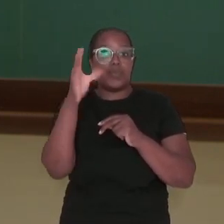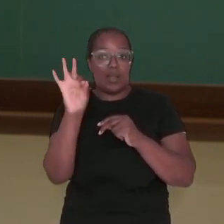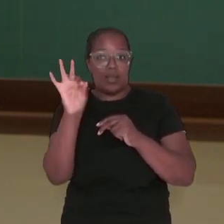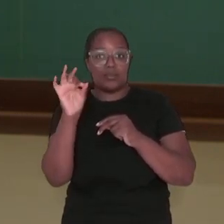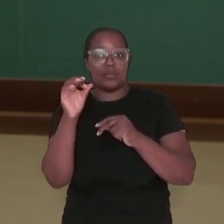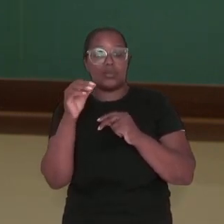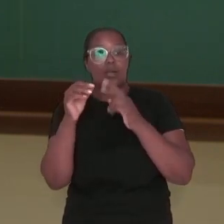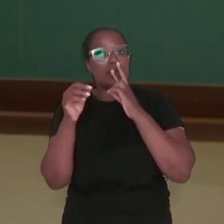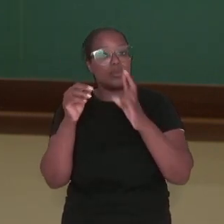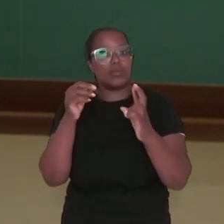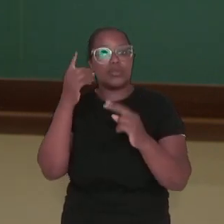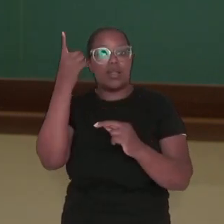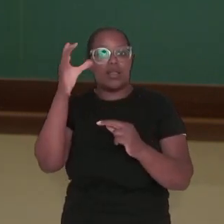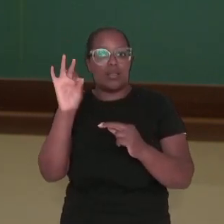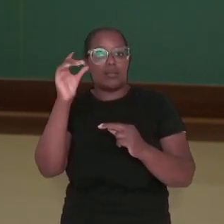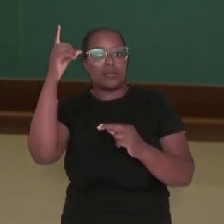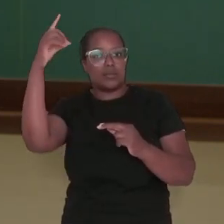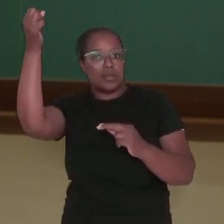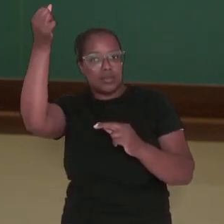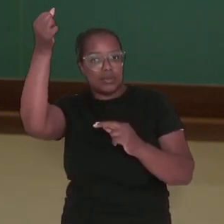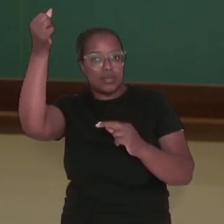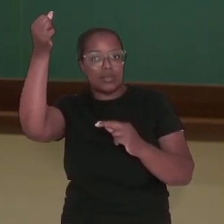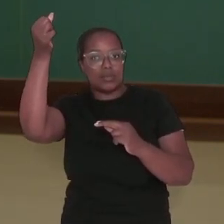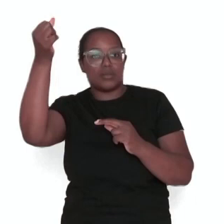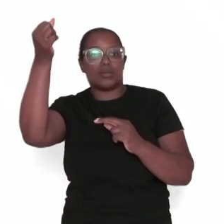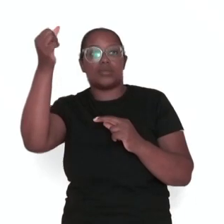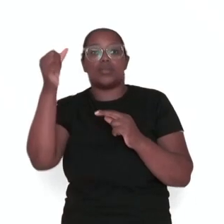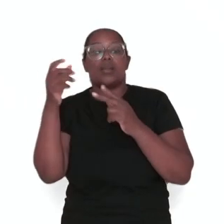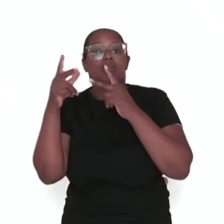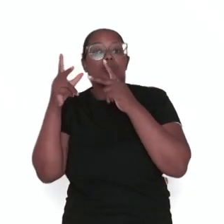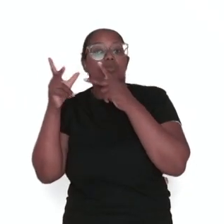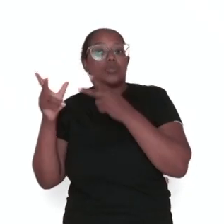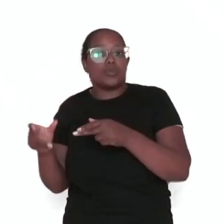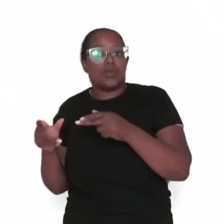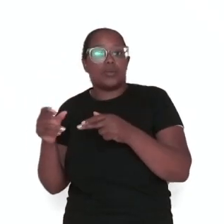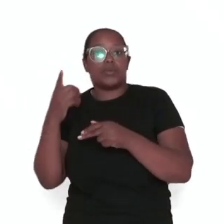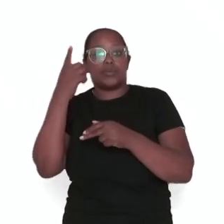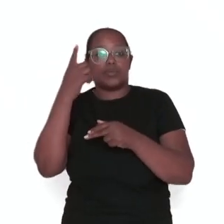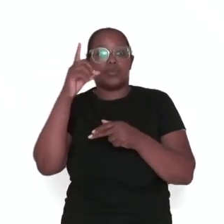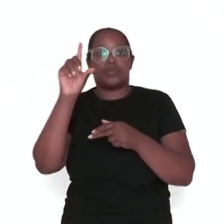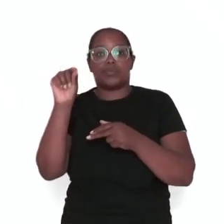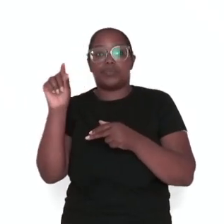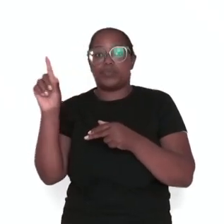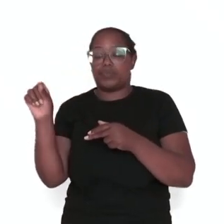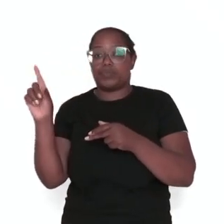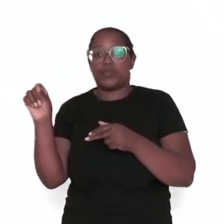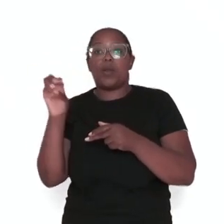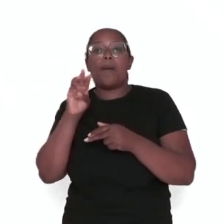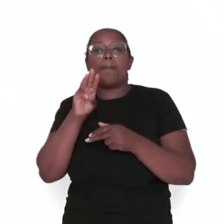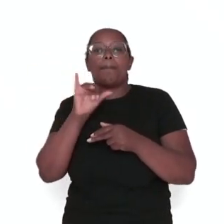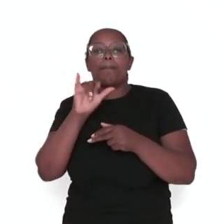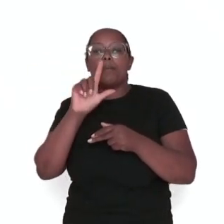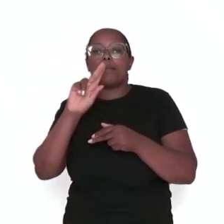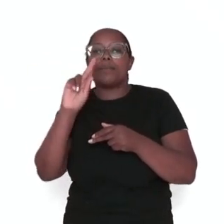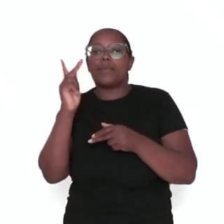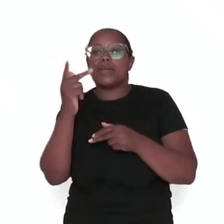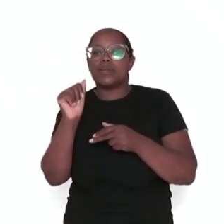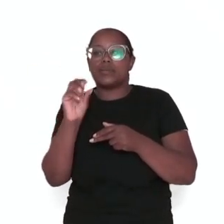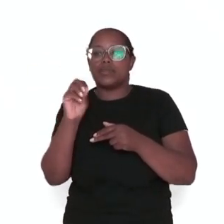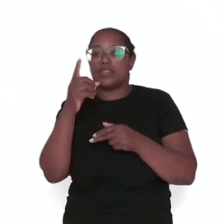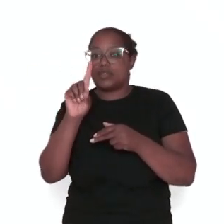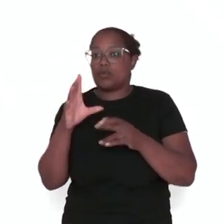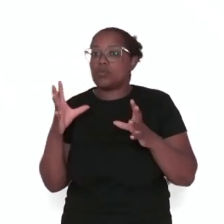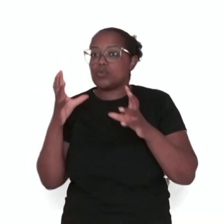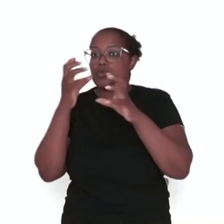10 elevado a 6 é equivalente a 1 milhão, correto? Multiplicou por 1, ficou